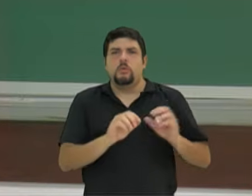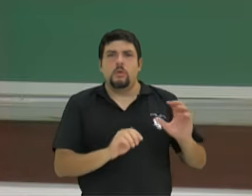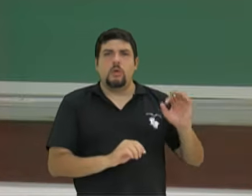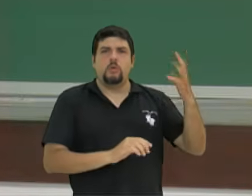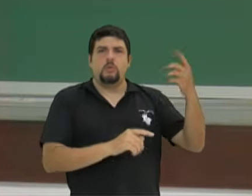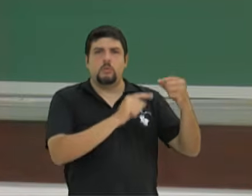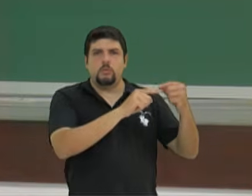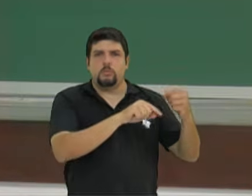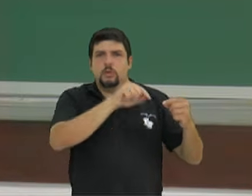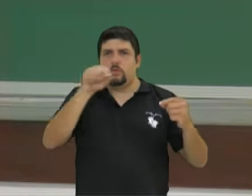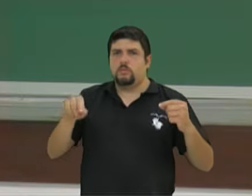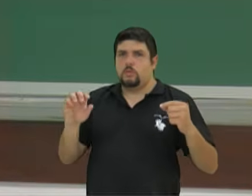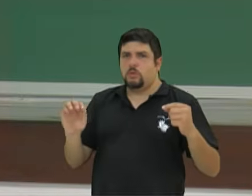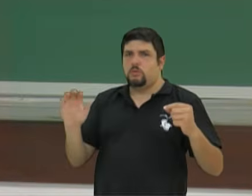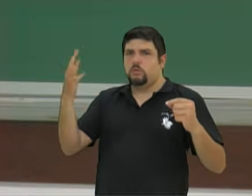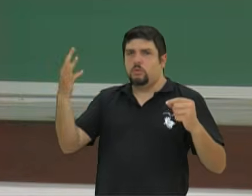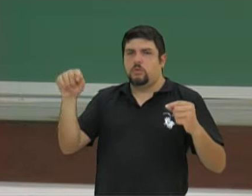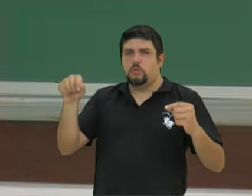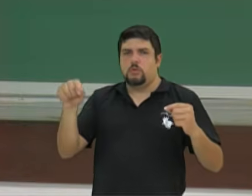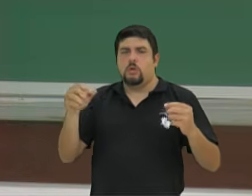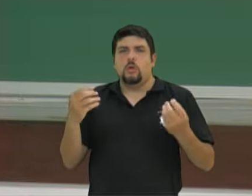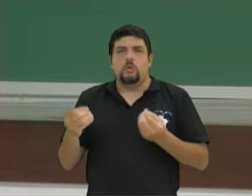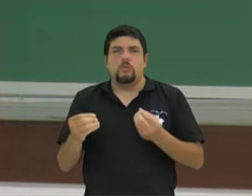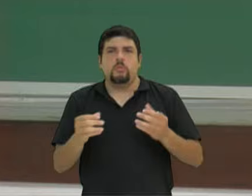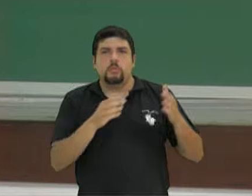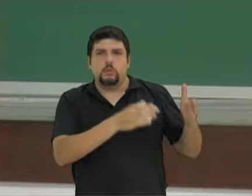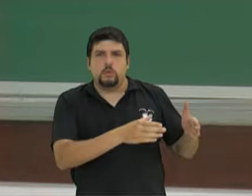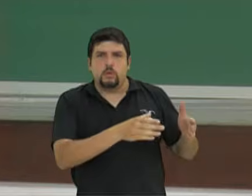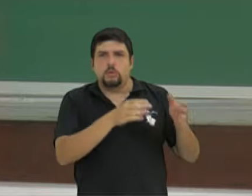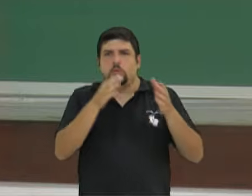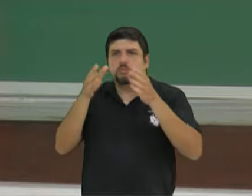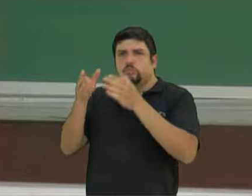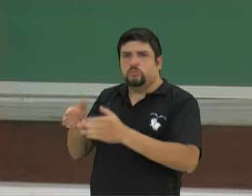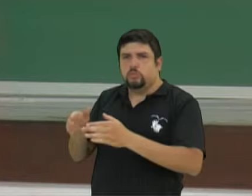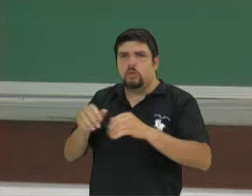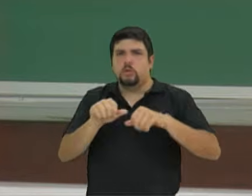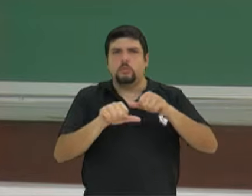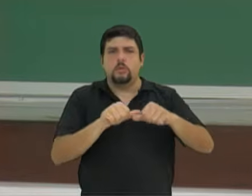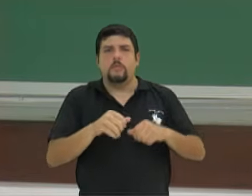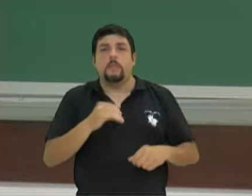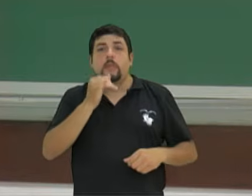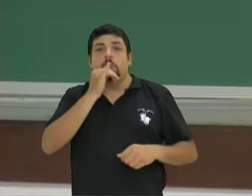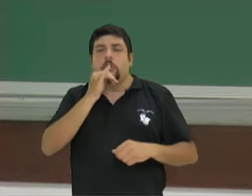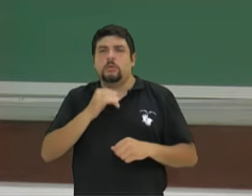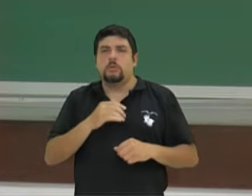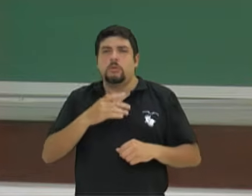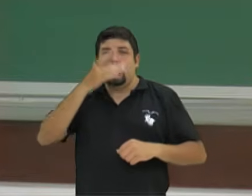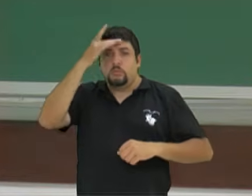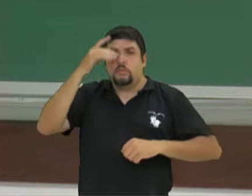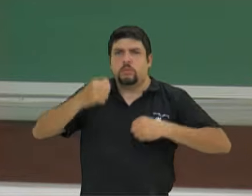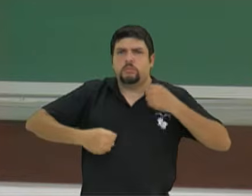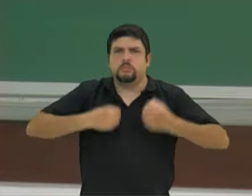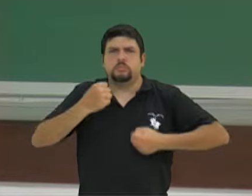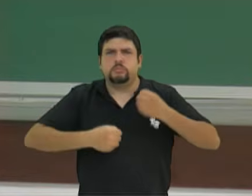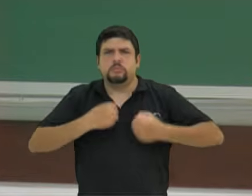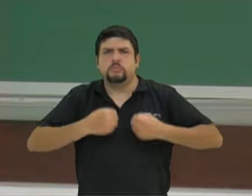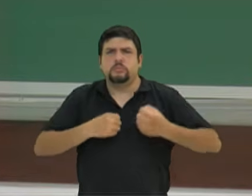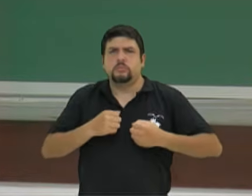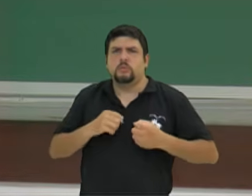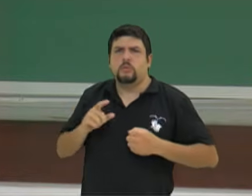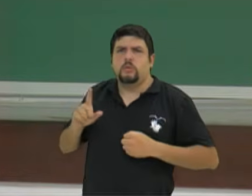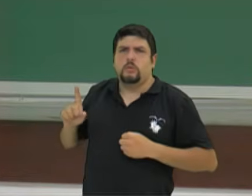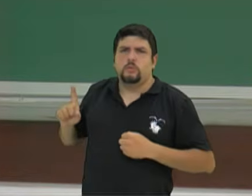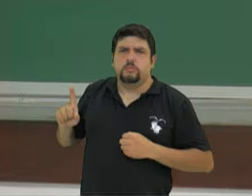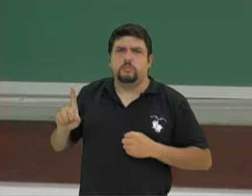tempo e o corte é alternado de uma cena para outra. Então, por exemplo, tinha o cara correndo. Antigamente o cara correndo, eles continuavam com o